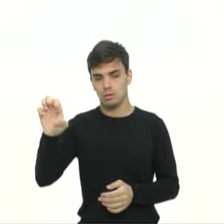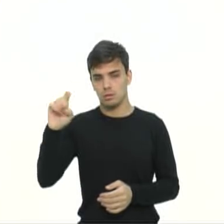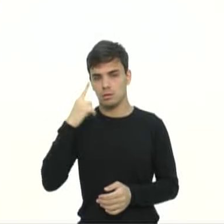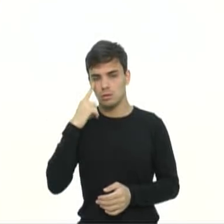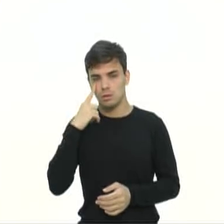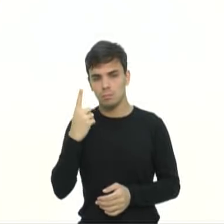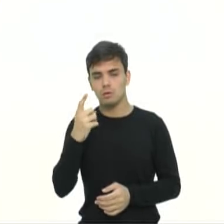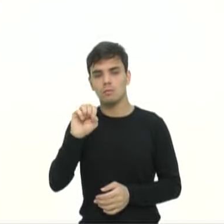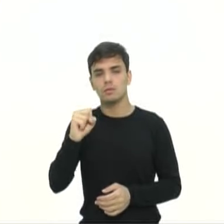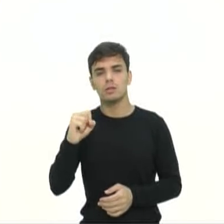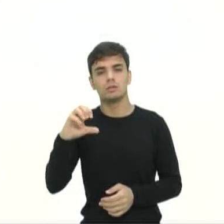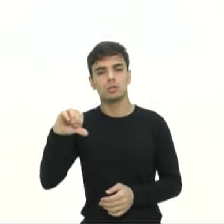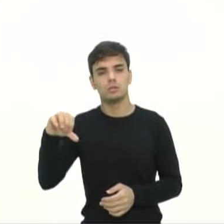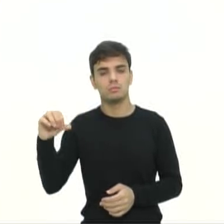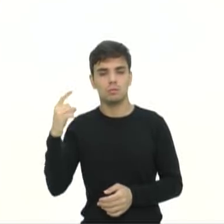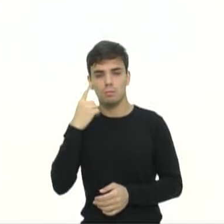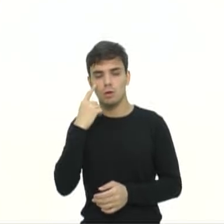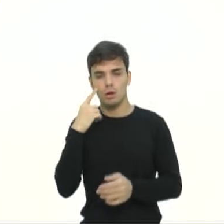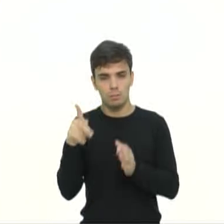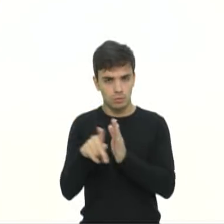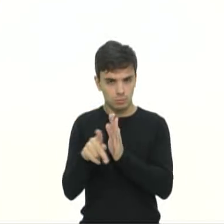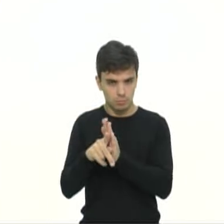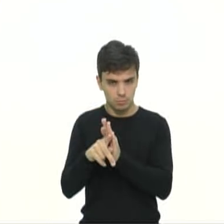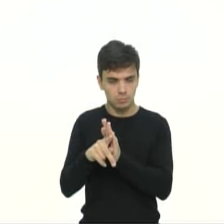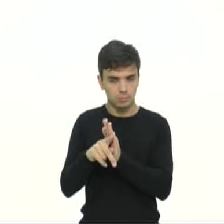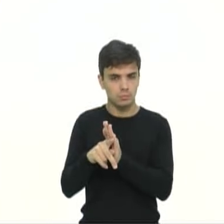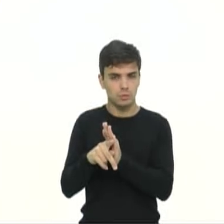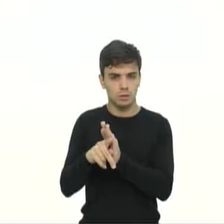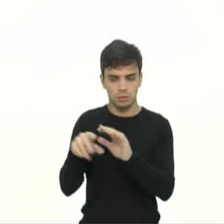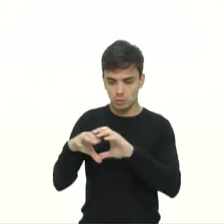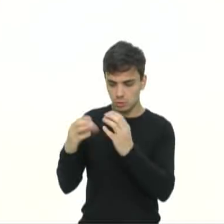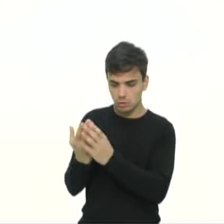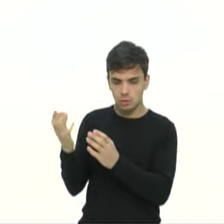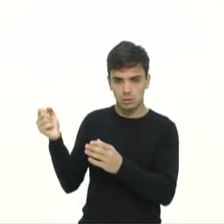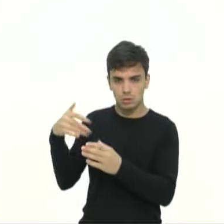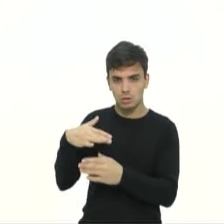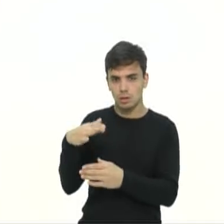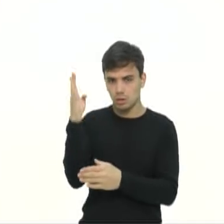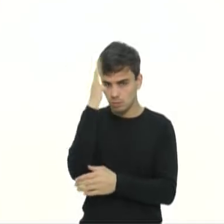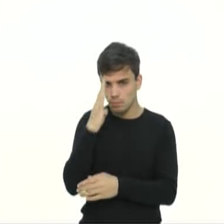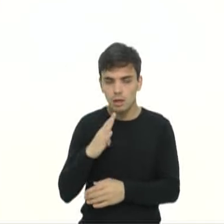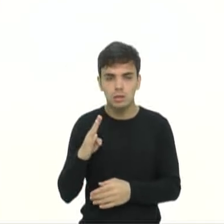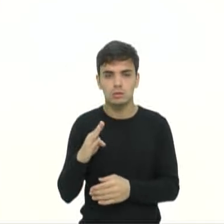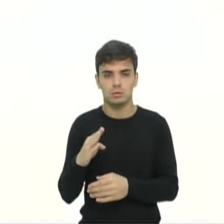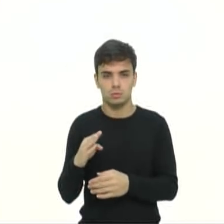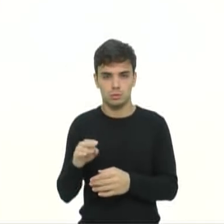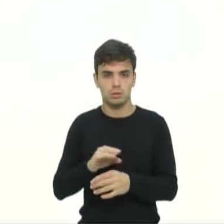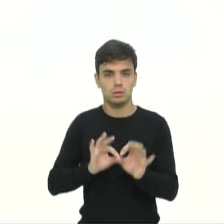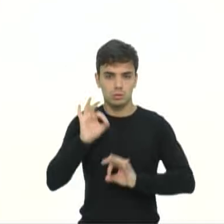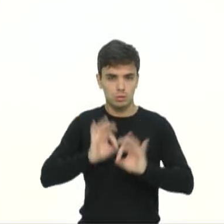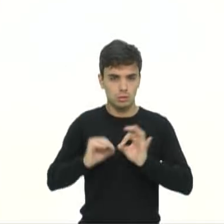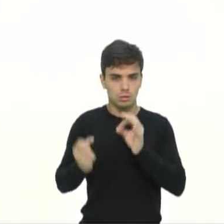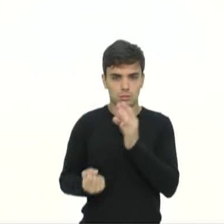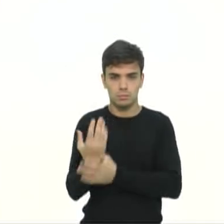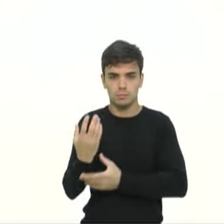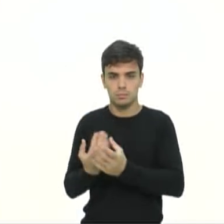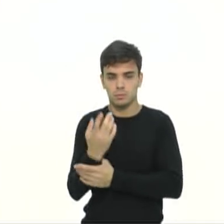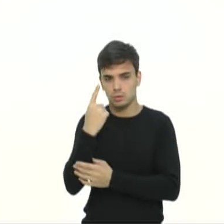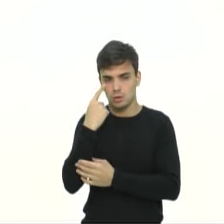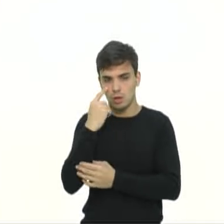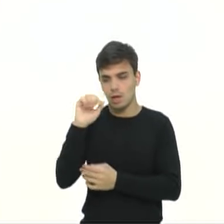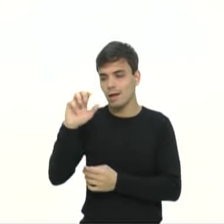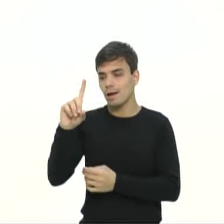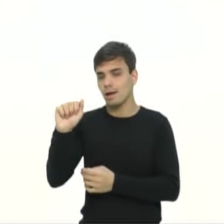japoneses desembarcou no Brasil, liderado pelo professor Ryuzo Ogawa, eles fundaram a Academia Ogawa,